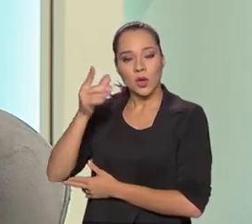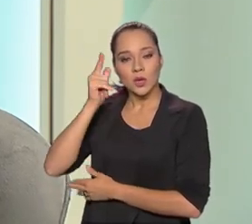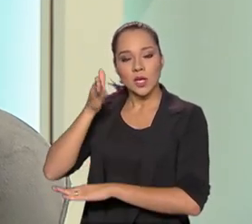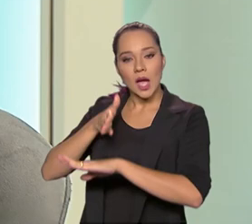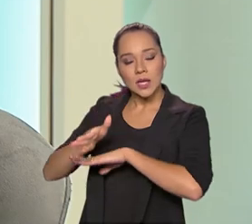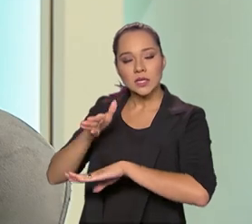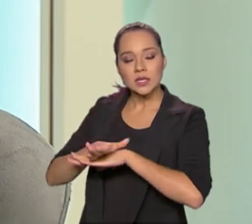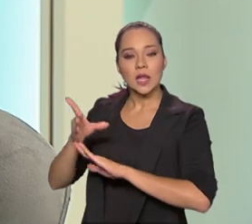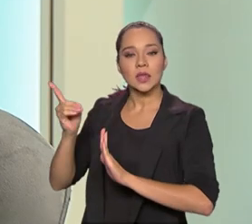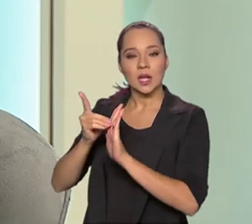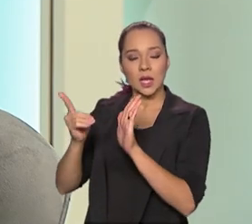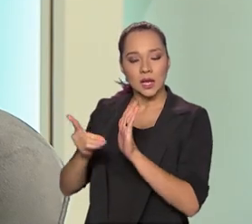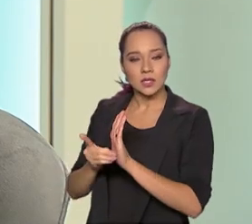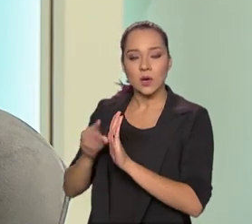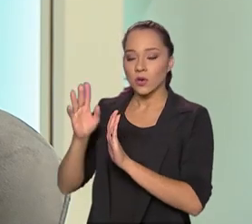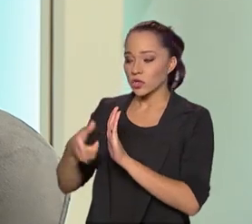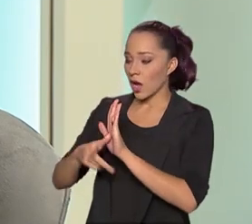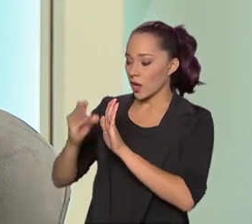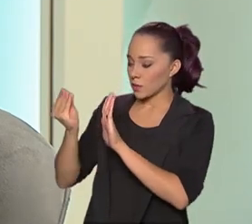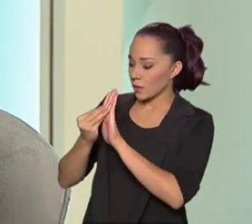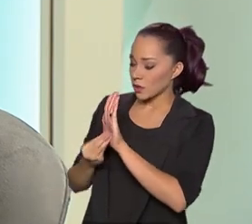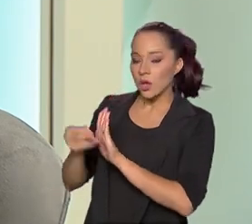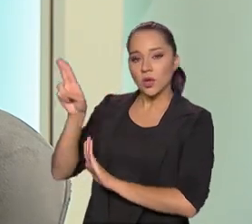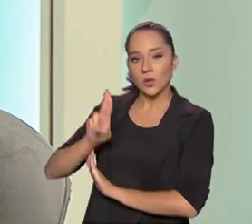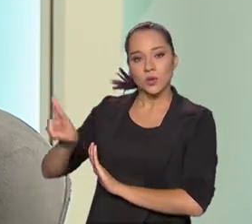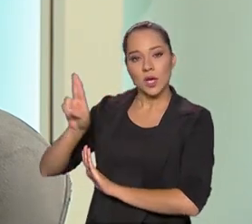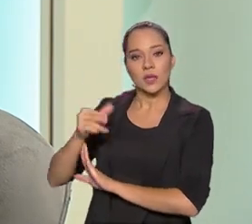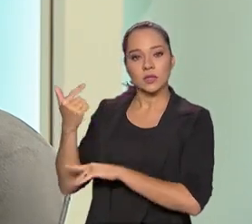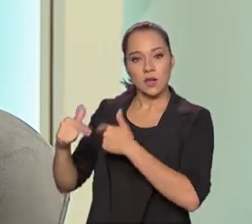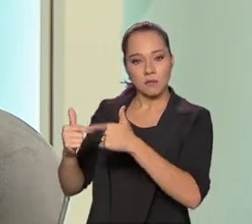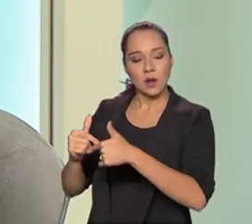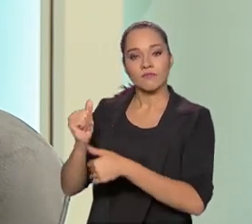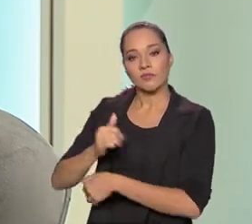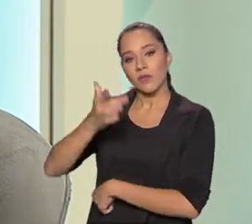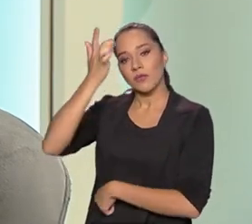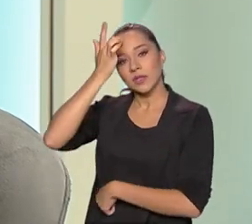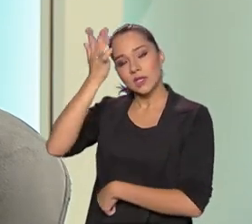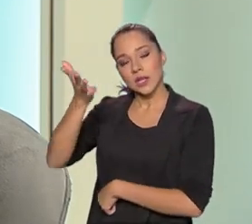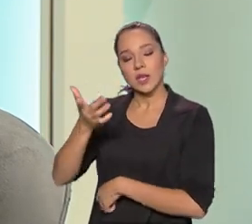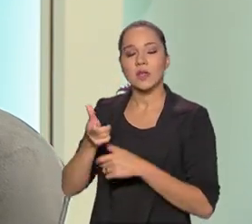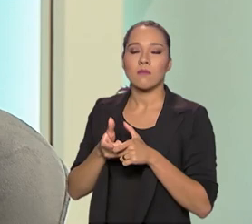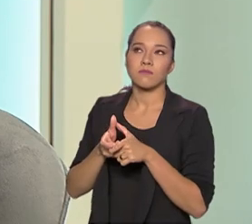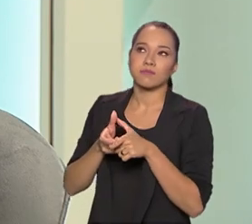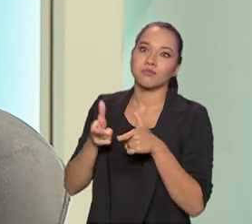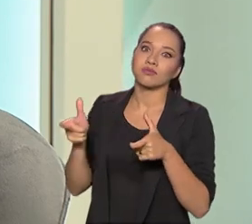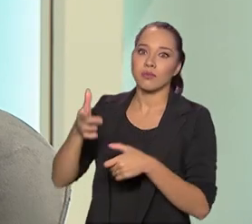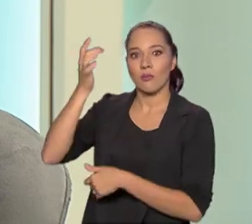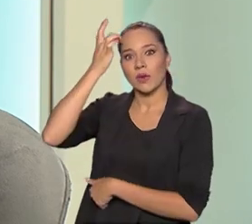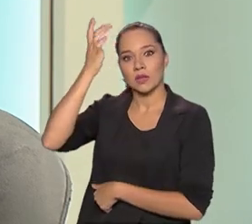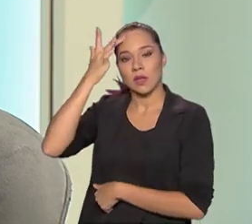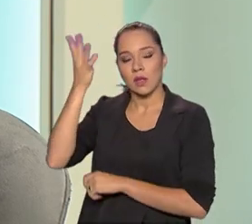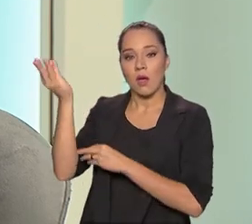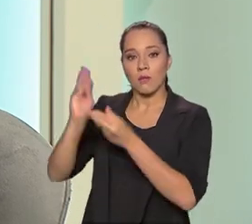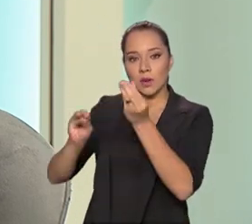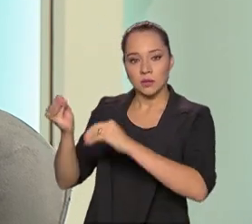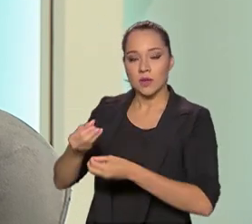acessar a sua declaração pré-preenchida e usar esse serviço que facilita enormemente